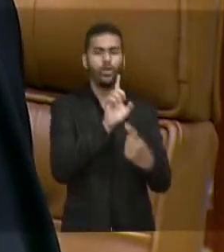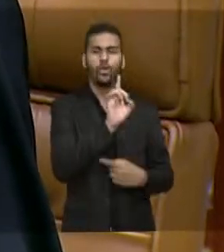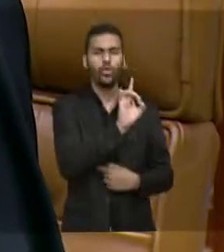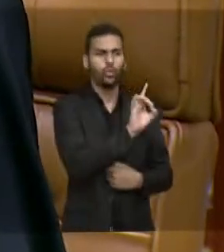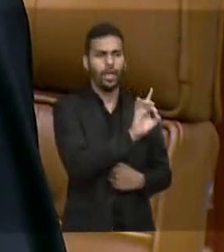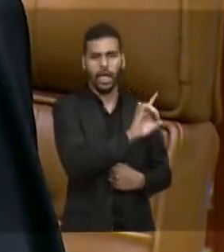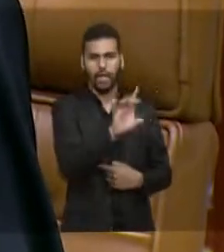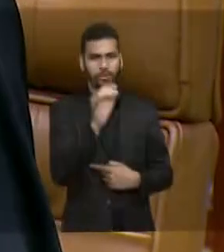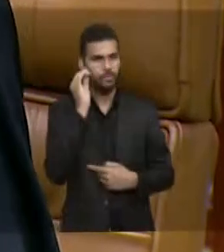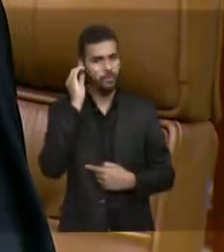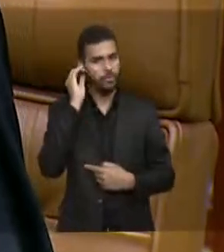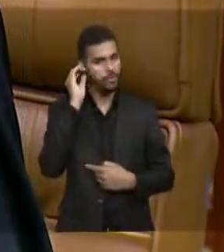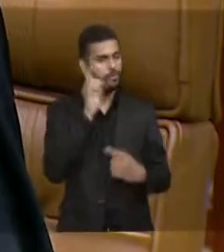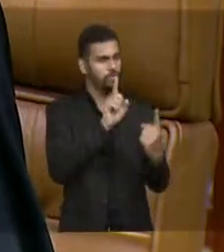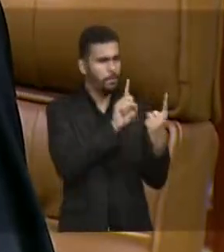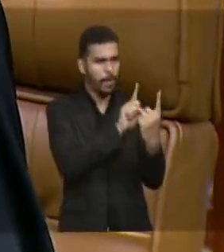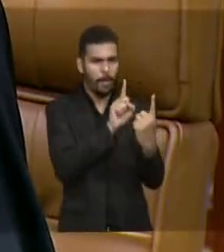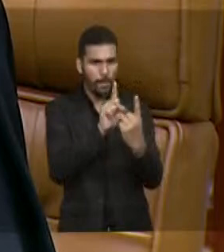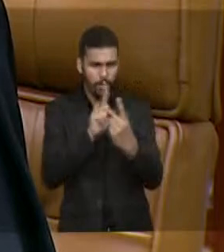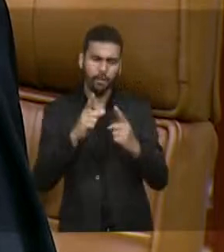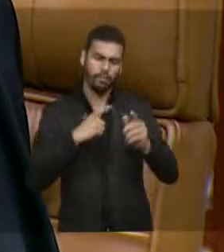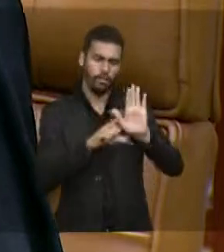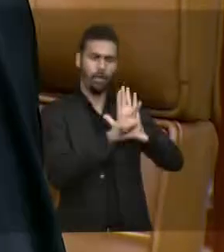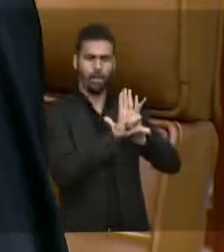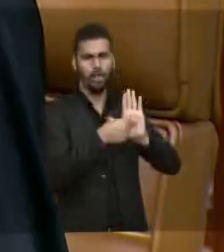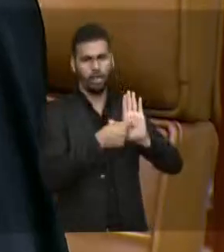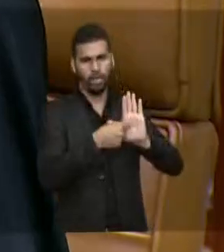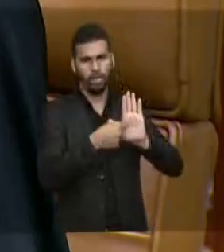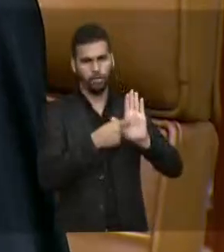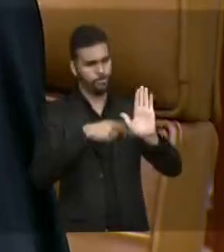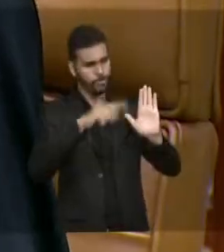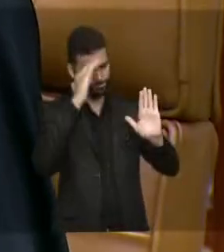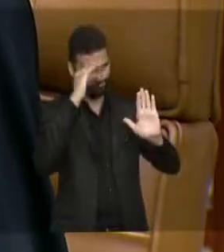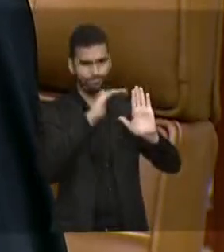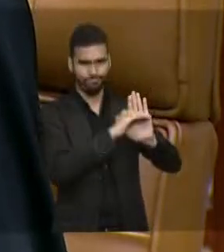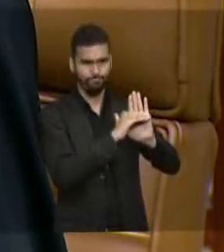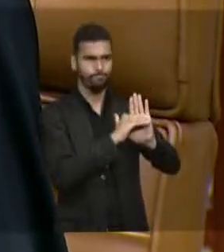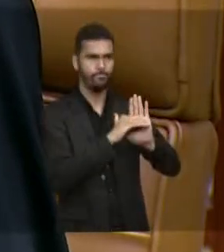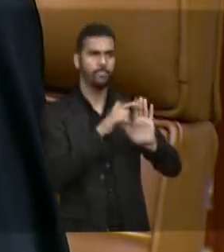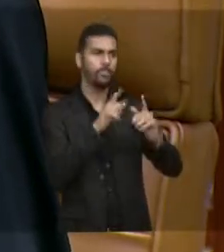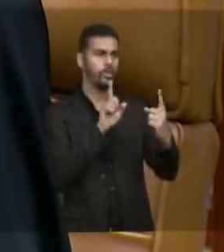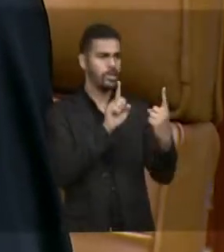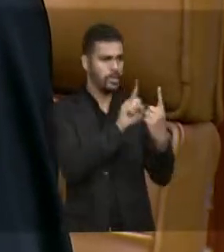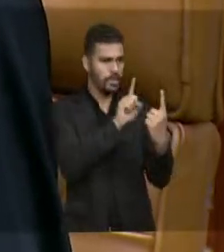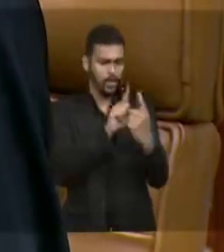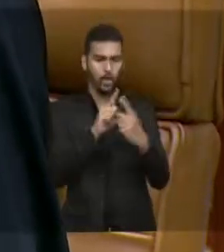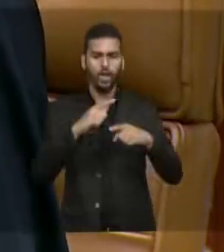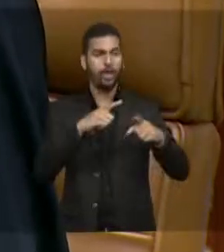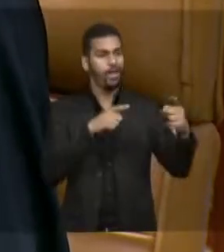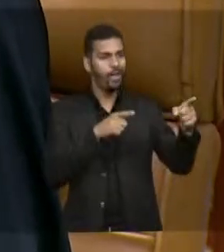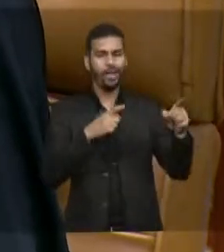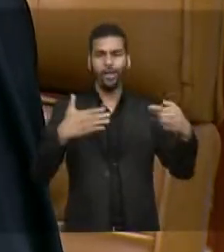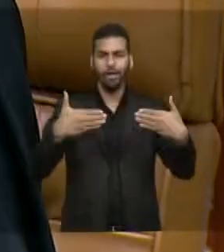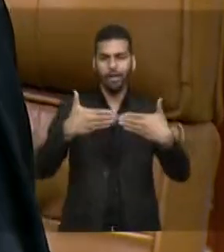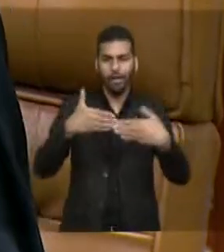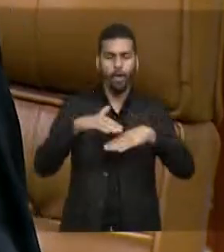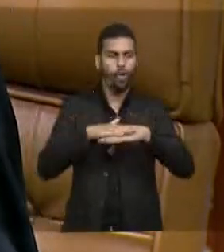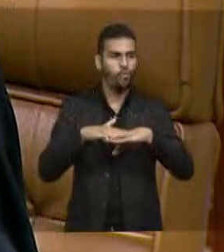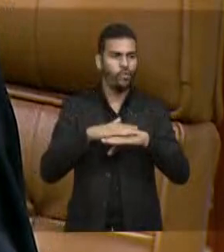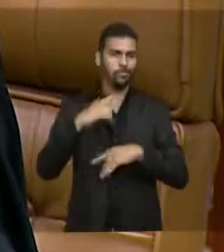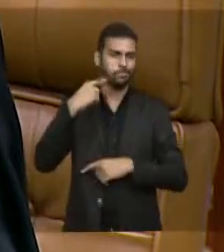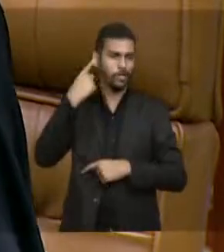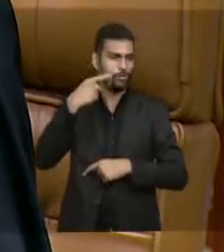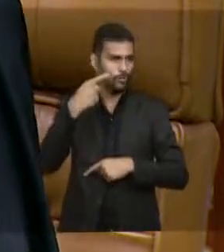é como determina a legislação a conversar com seu advogado ou com Defensor Público antes